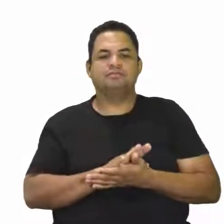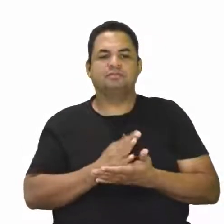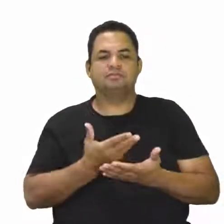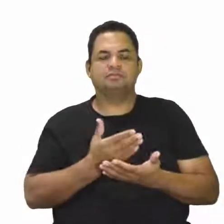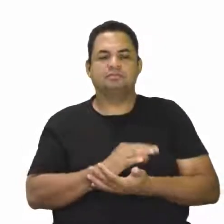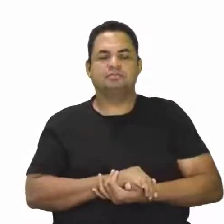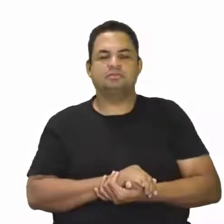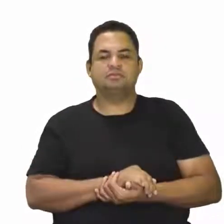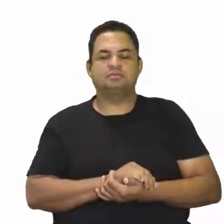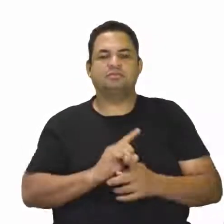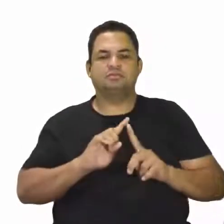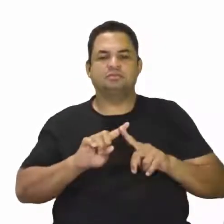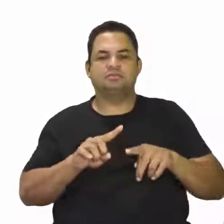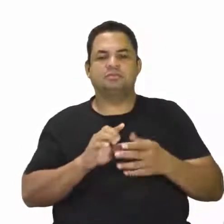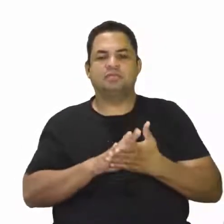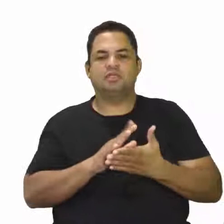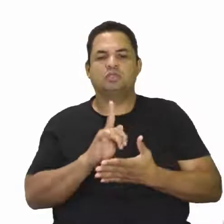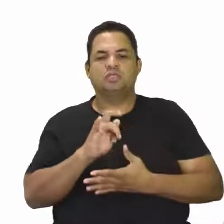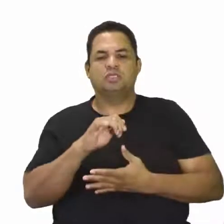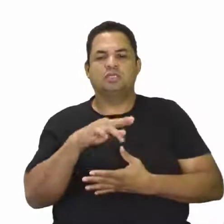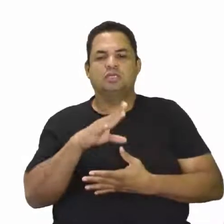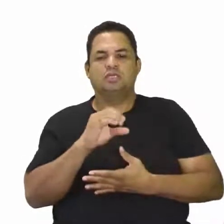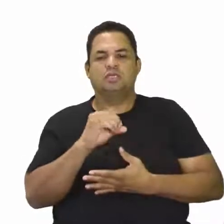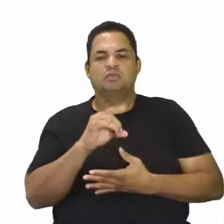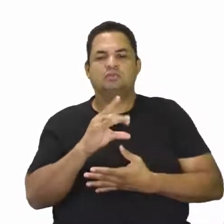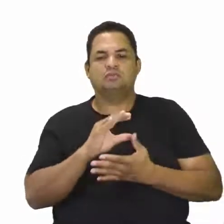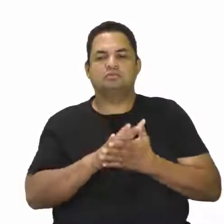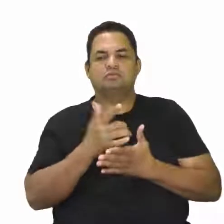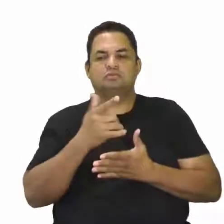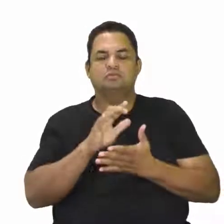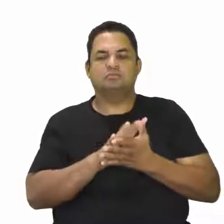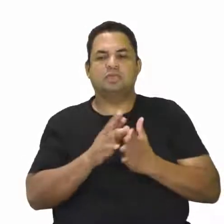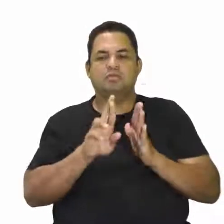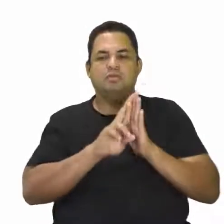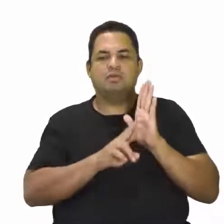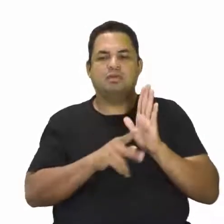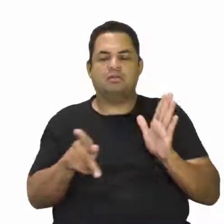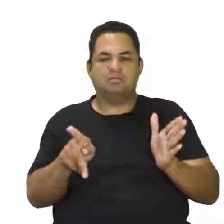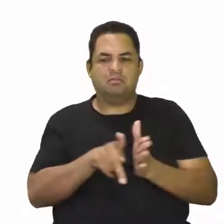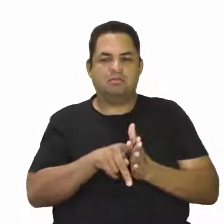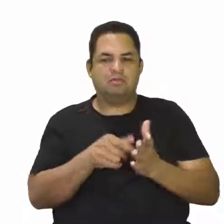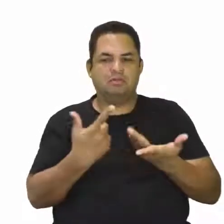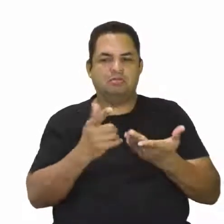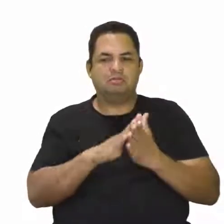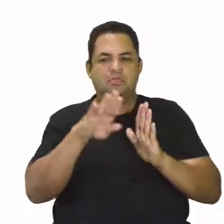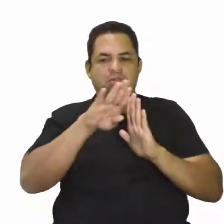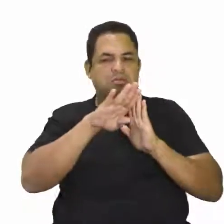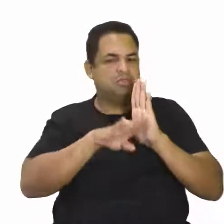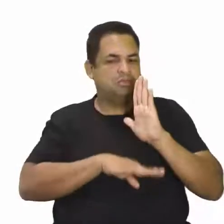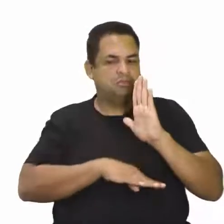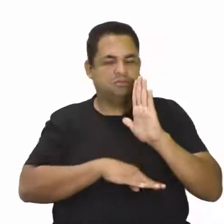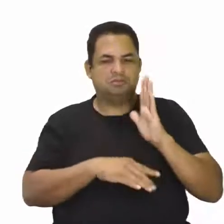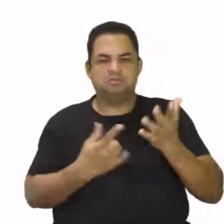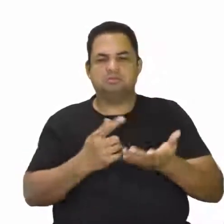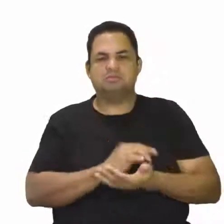semânticos também. Isso. Só os genéricos que não tem uma regra específica, então não tem uma lista grande assim deles.